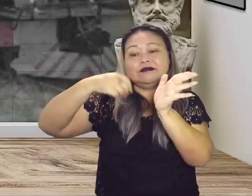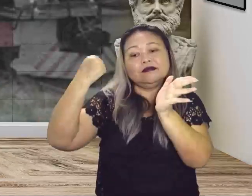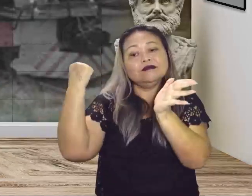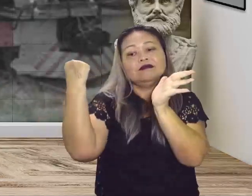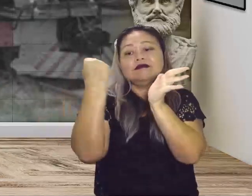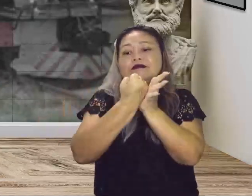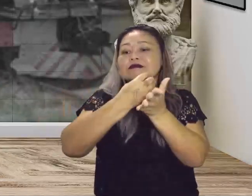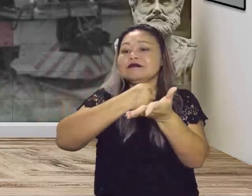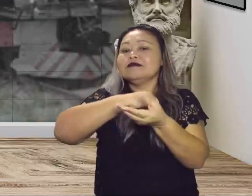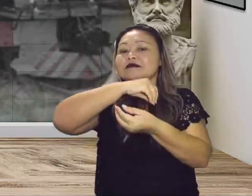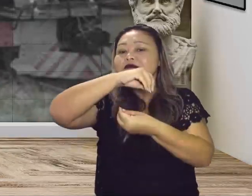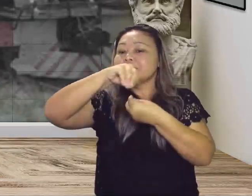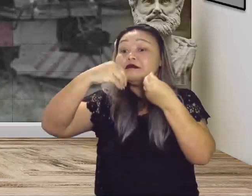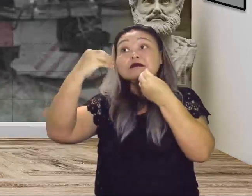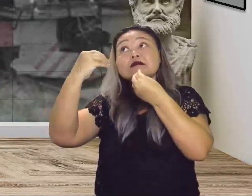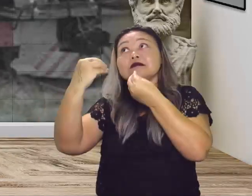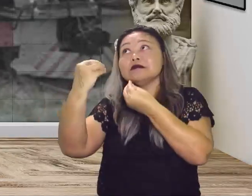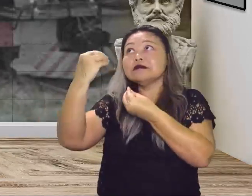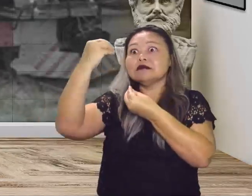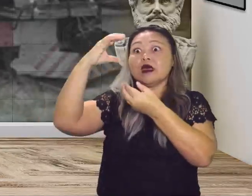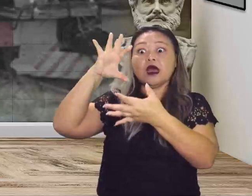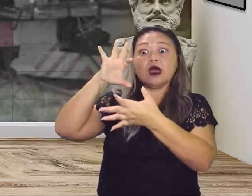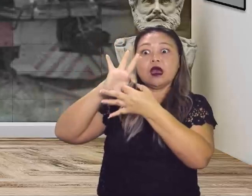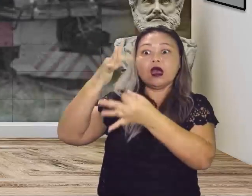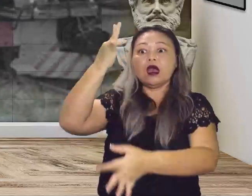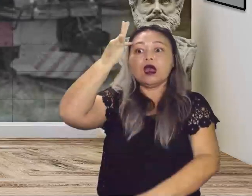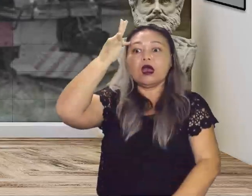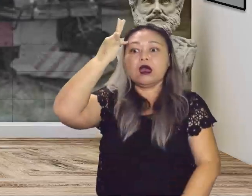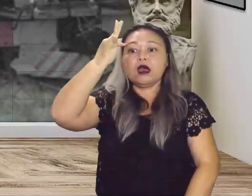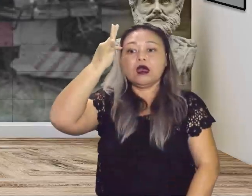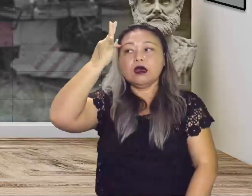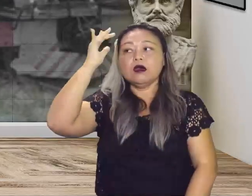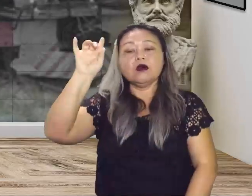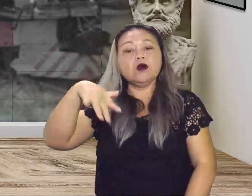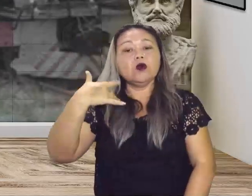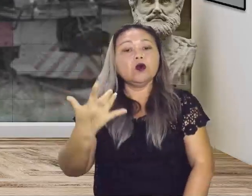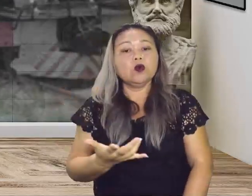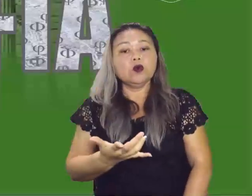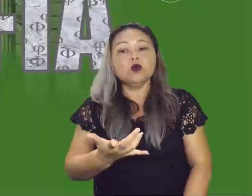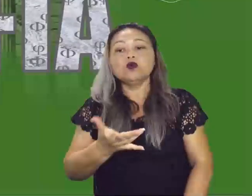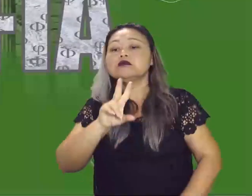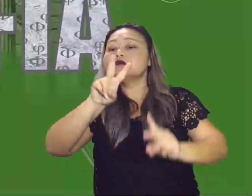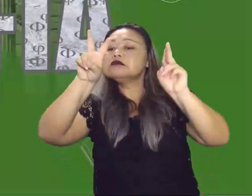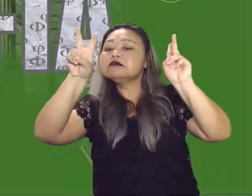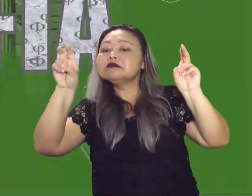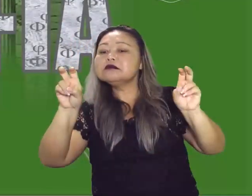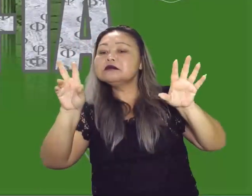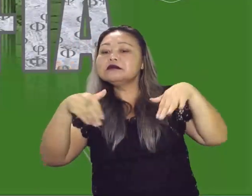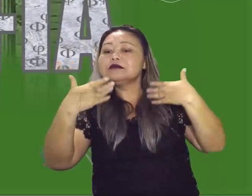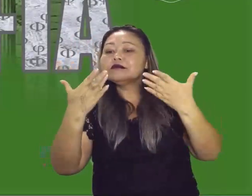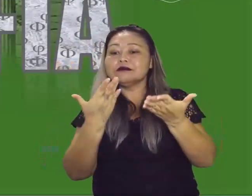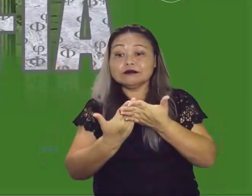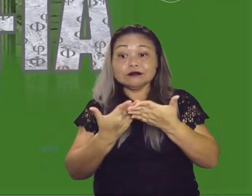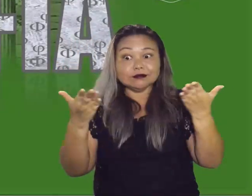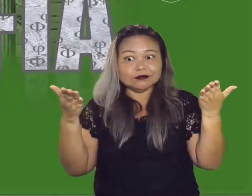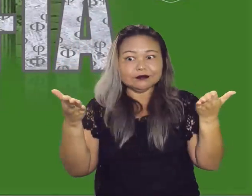simbolicamente misturado com o pensamento filosófico, não é verdade? E vamos ver qual o tema da nossa aula de hoje, olha